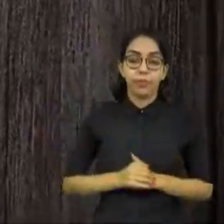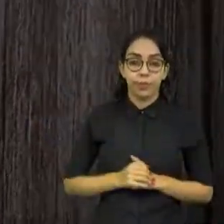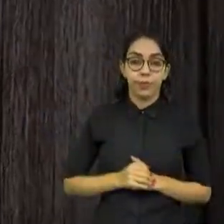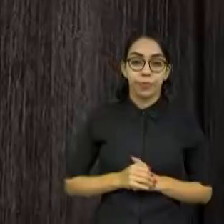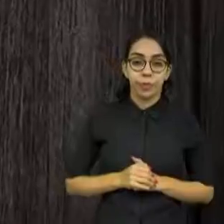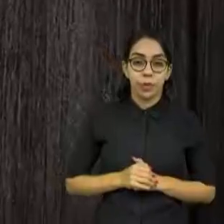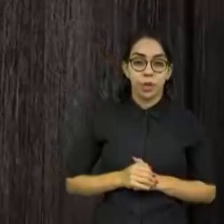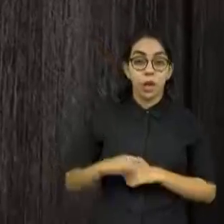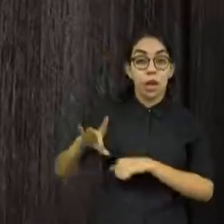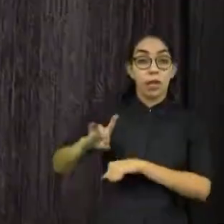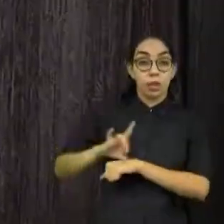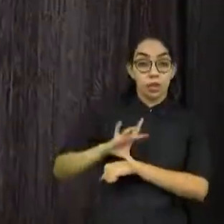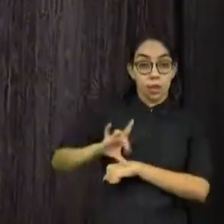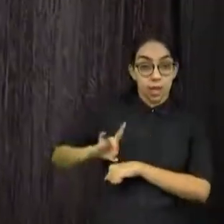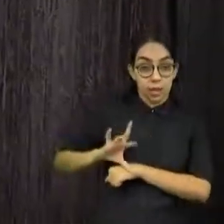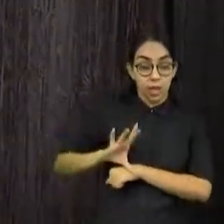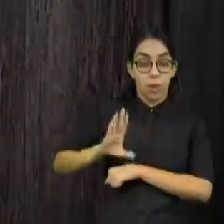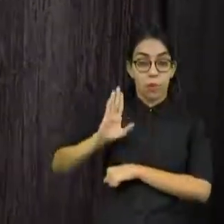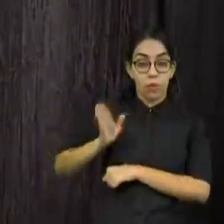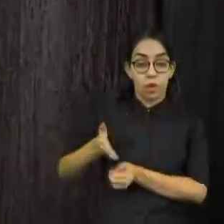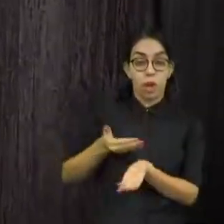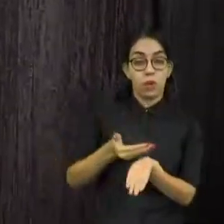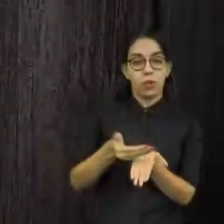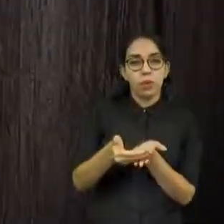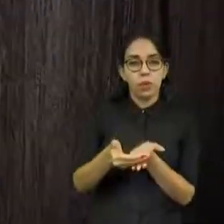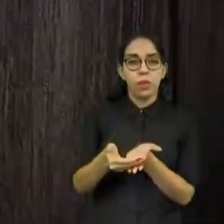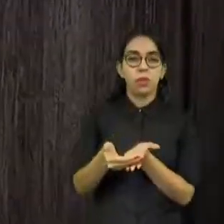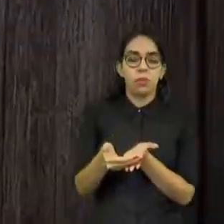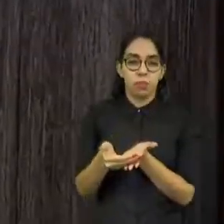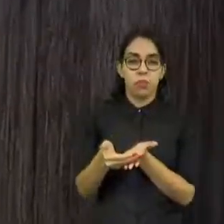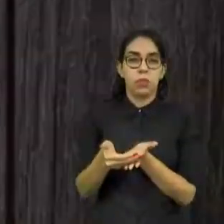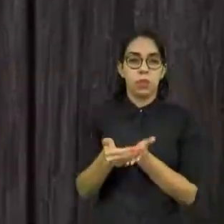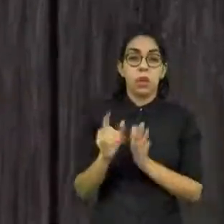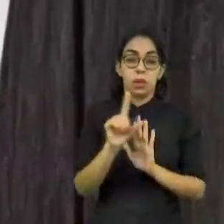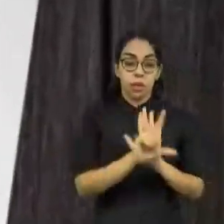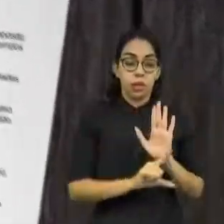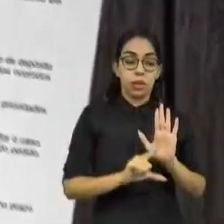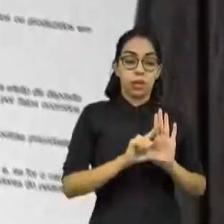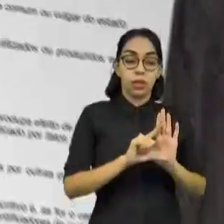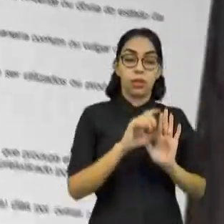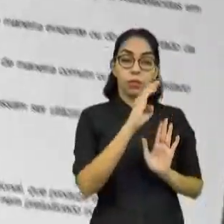indicações geográficas apareceram pela primeira vez na legislação brasileira em